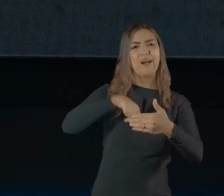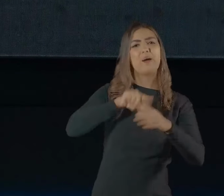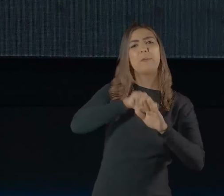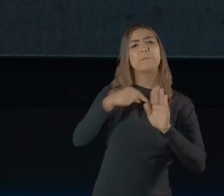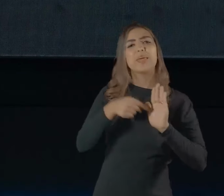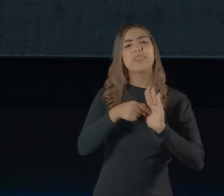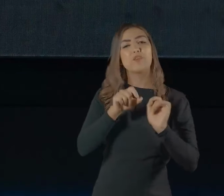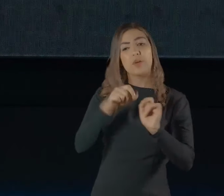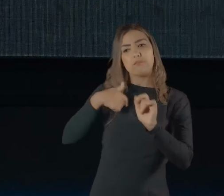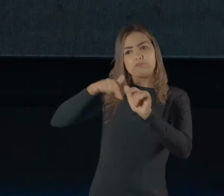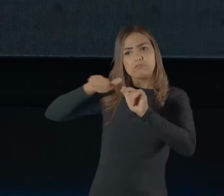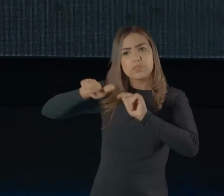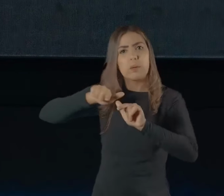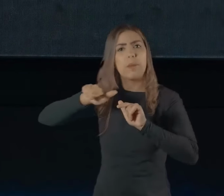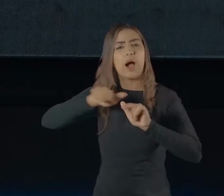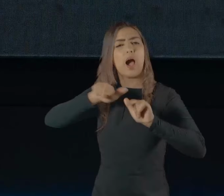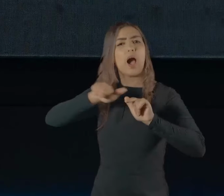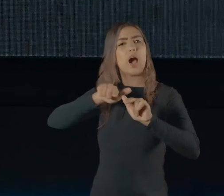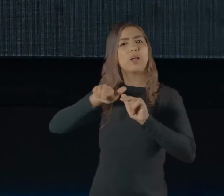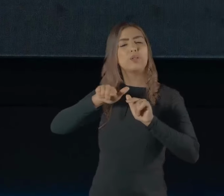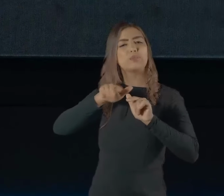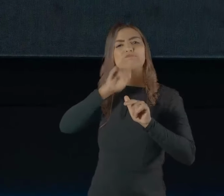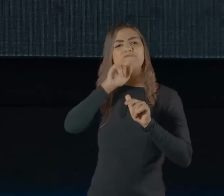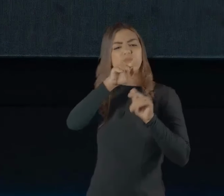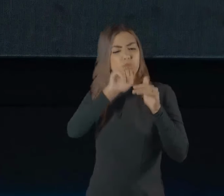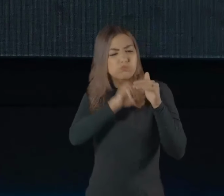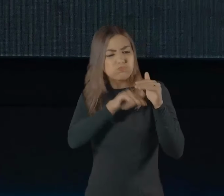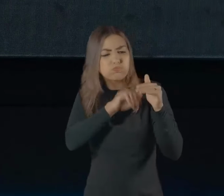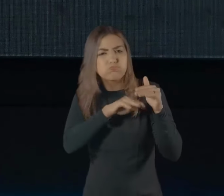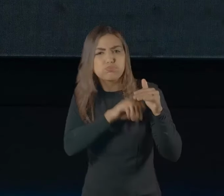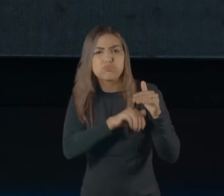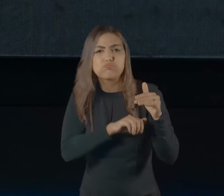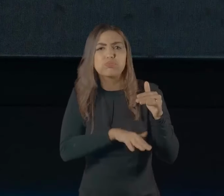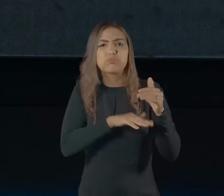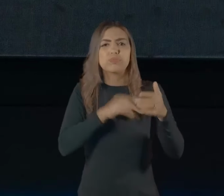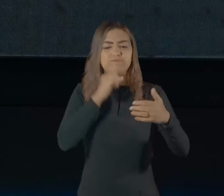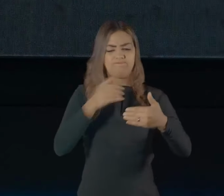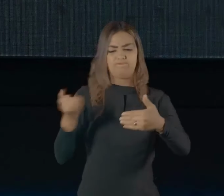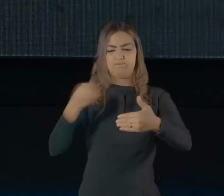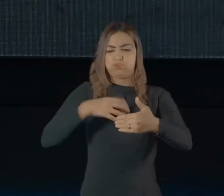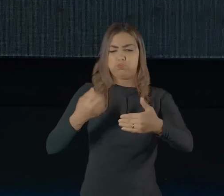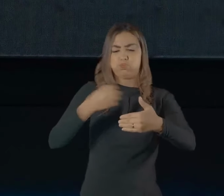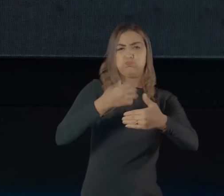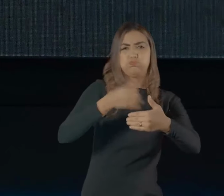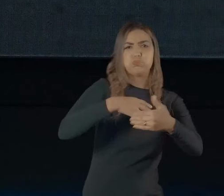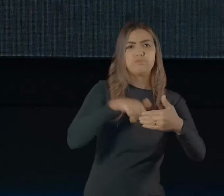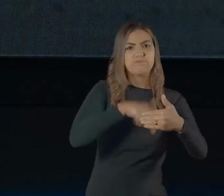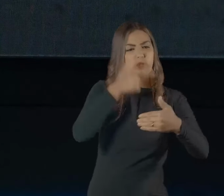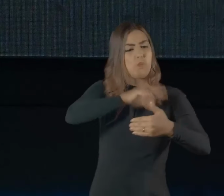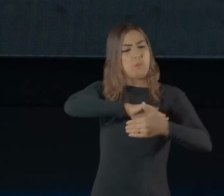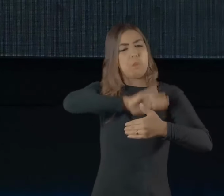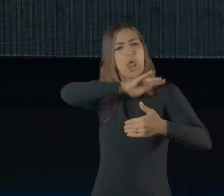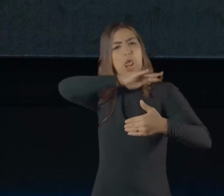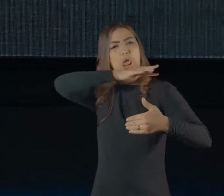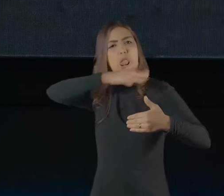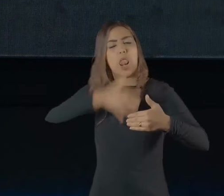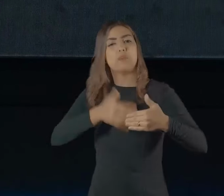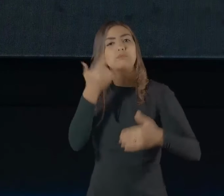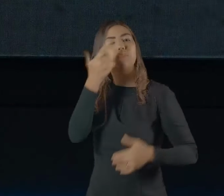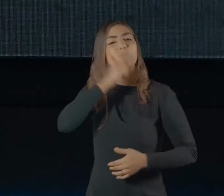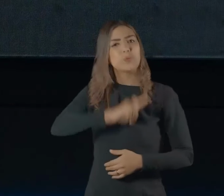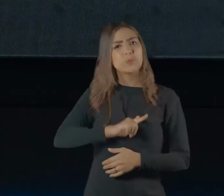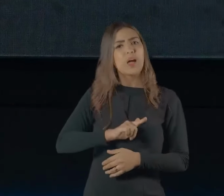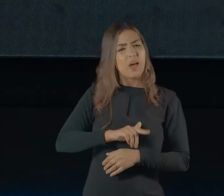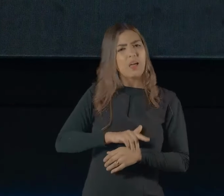Aquilo onde você vai armazenar, onde você vai operacionalizar o teu trabalho, Deus está dizendo, bendito serás